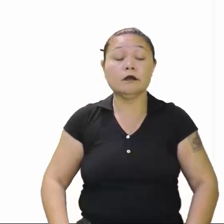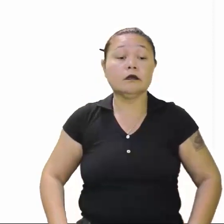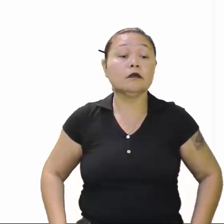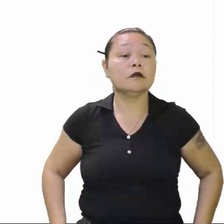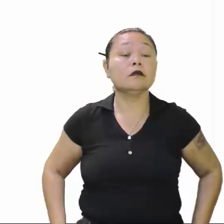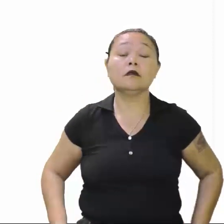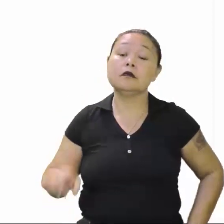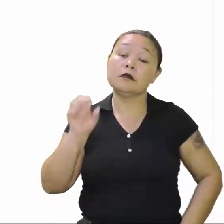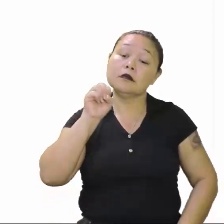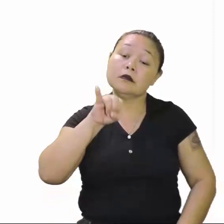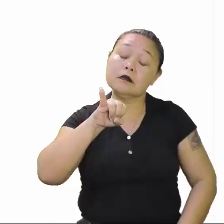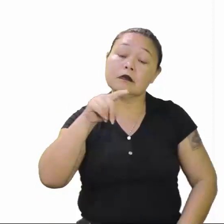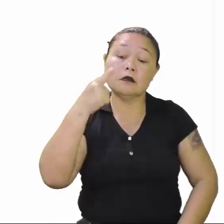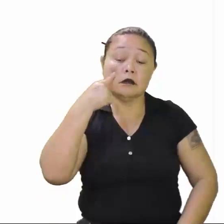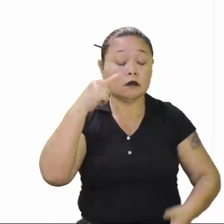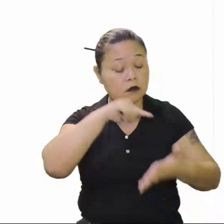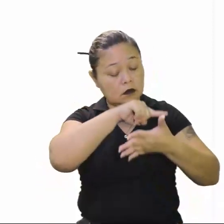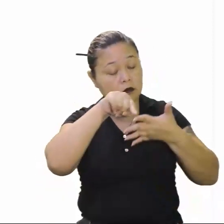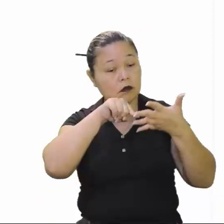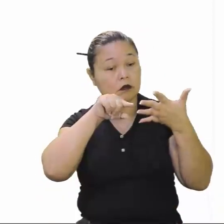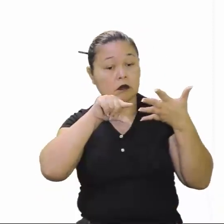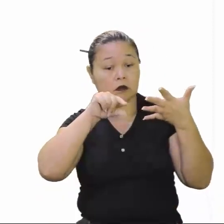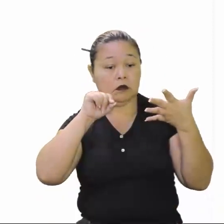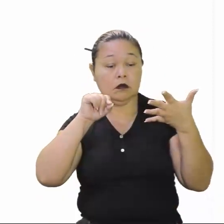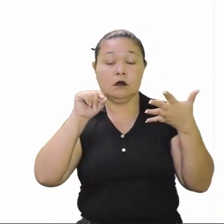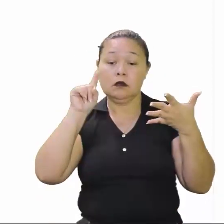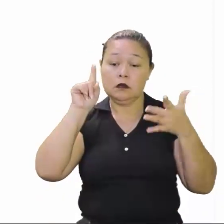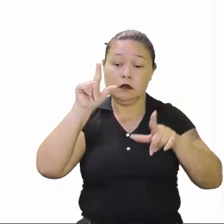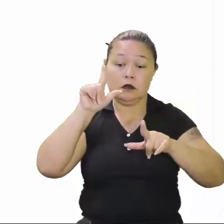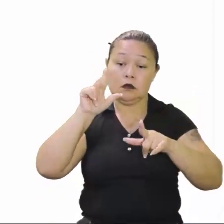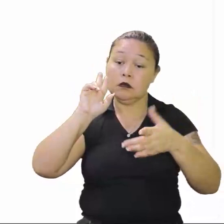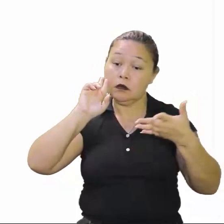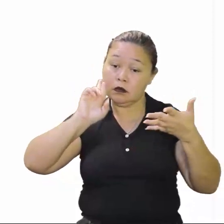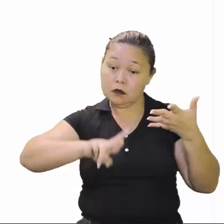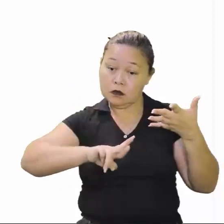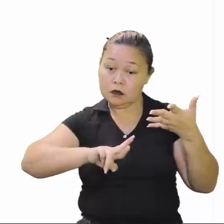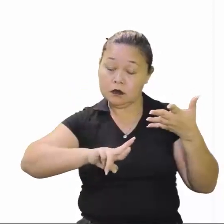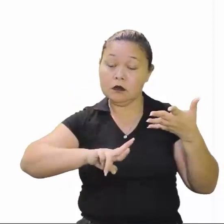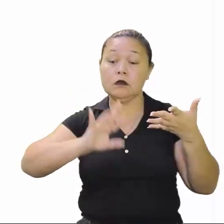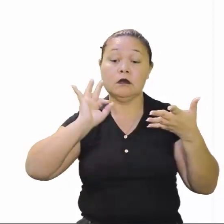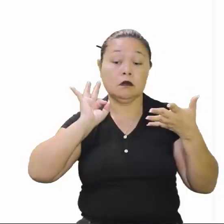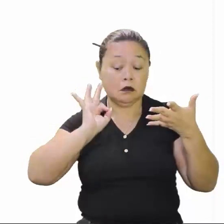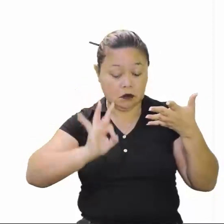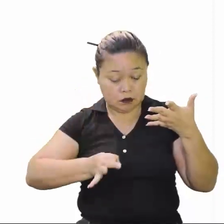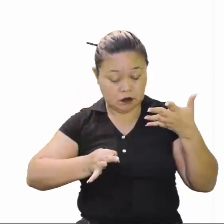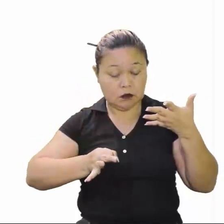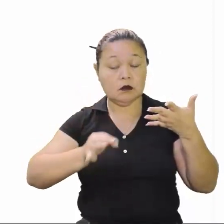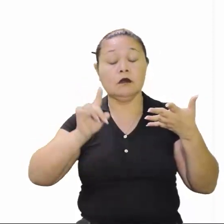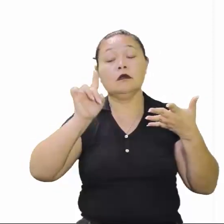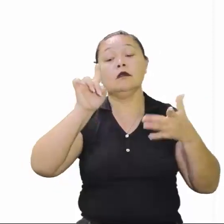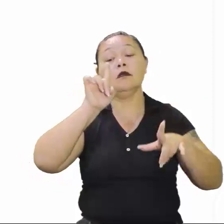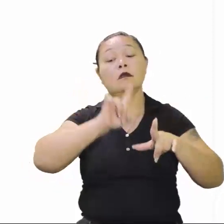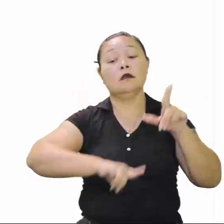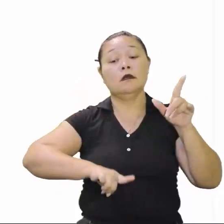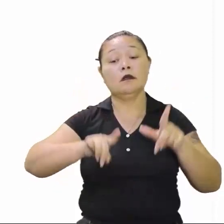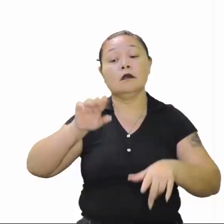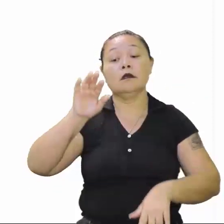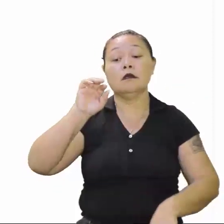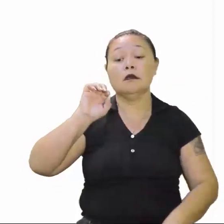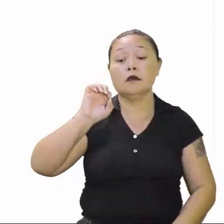se você assinalou que a resposta correta foi a letra